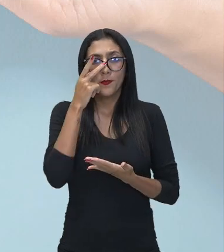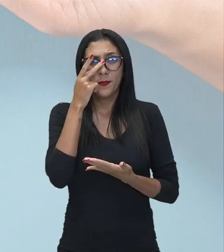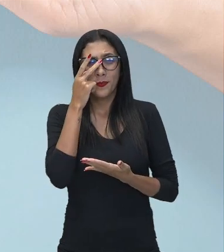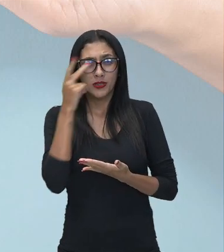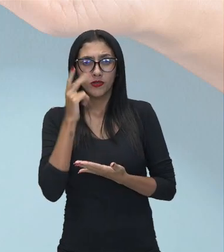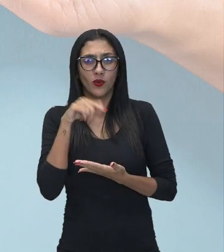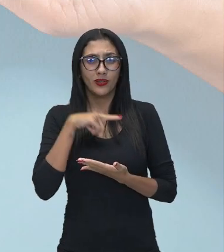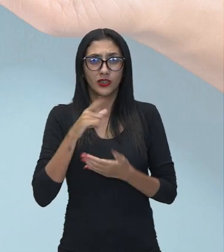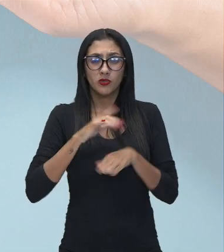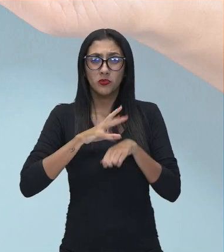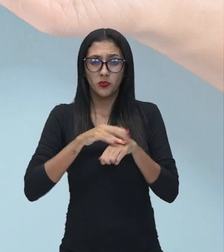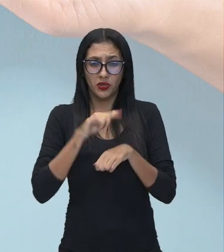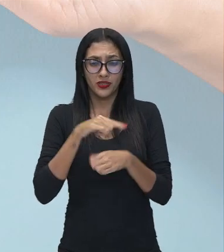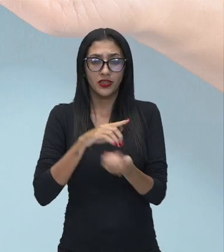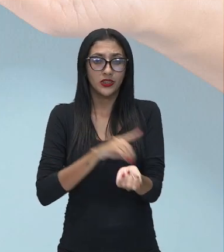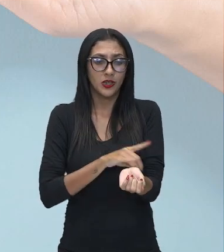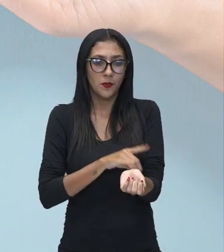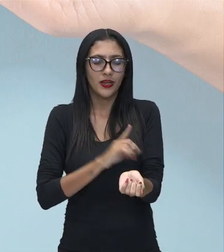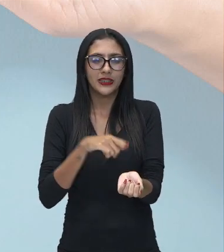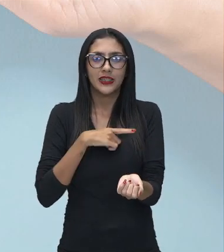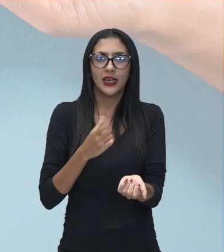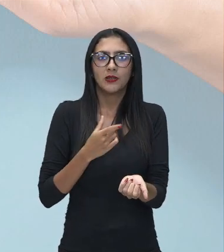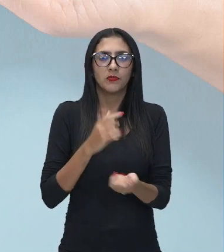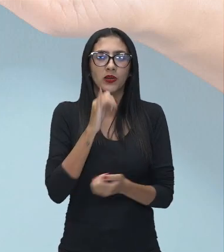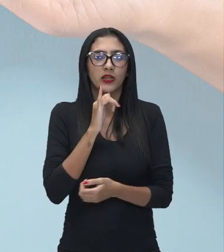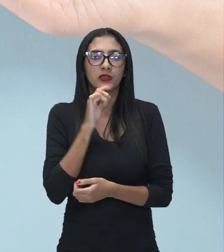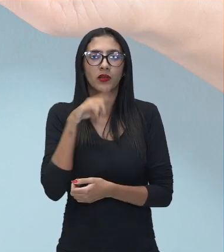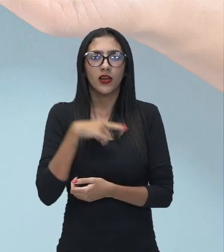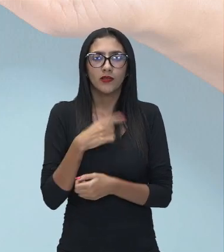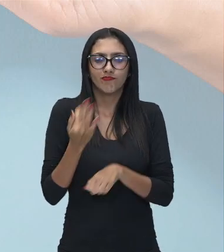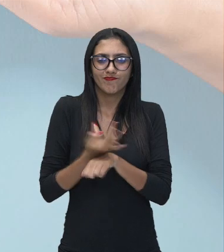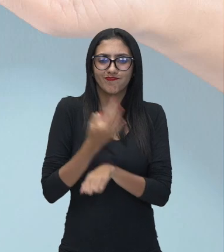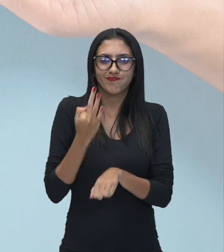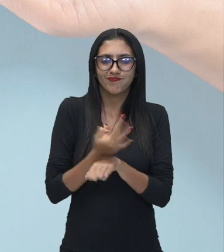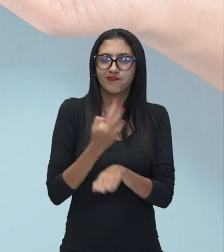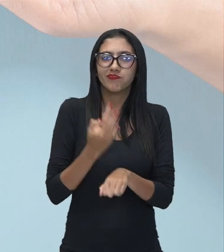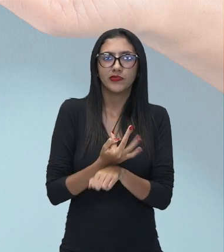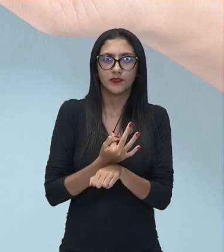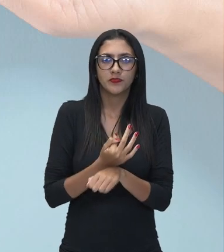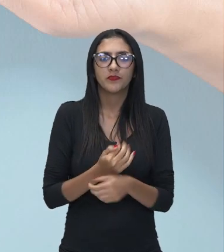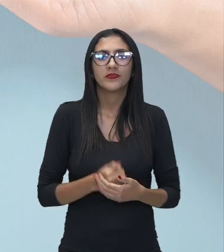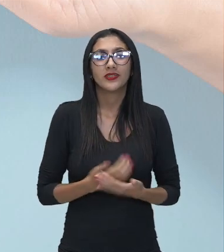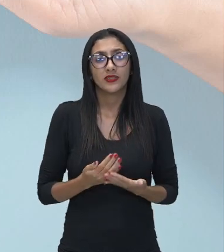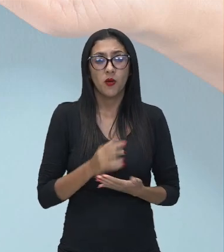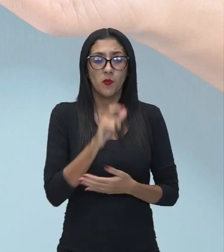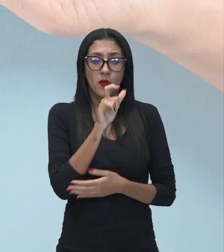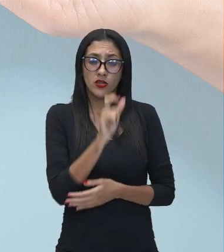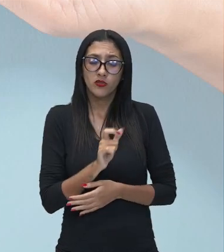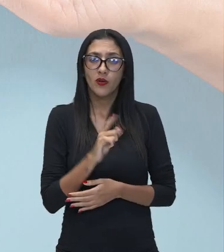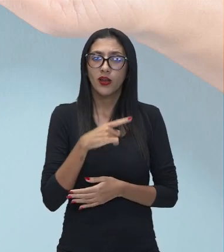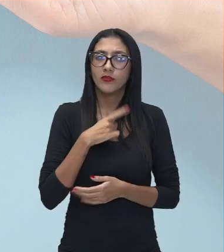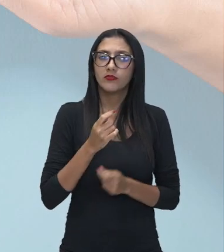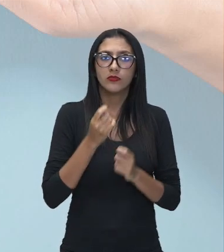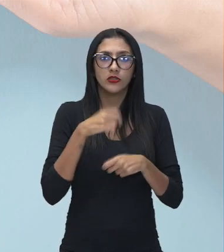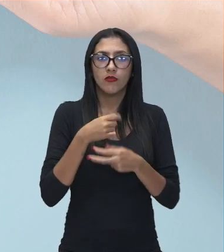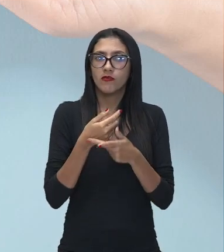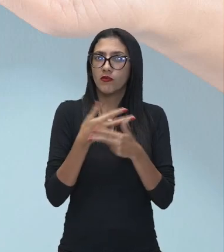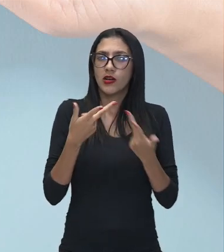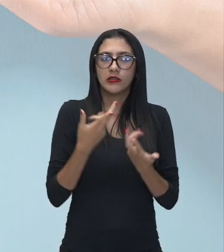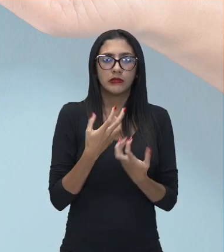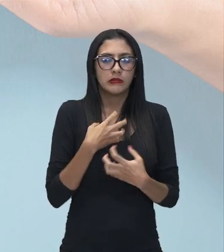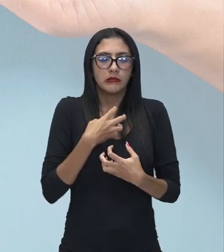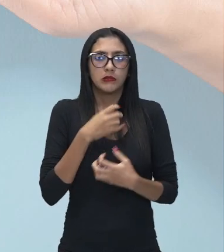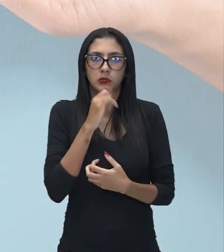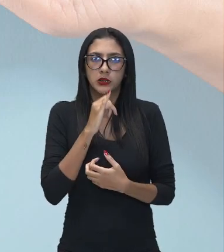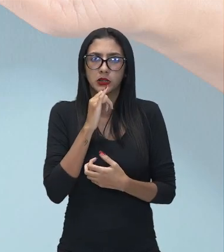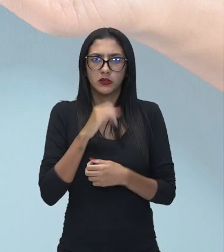ela acaba resistindo à ação desse hormônio. Então, uma pessoa que tem diabetes, ela pode apresentar sintomas ali com